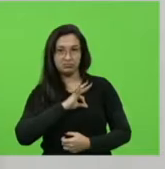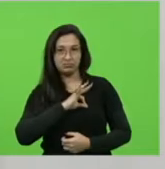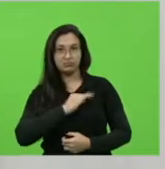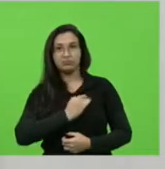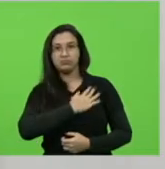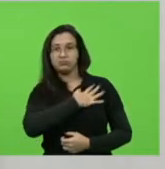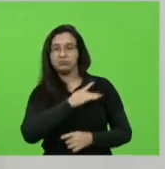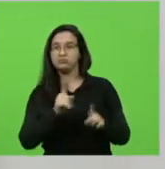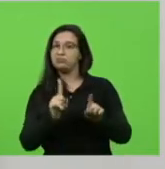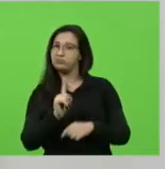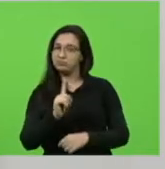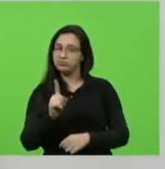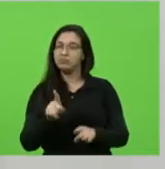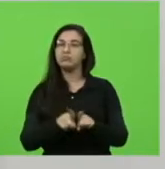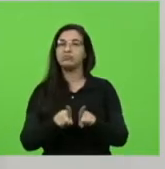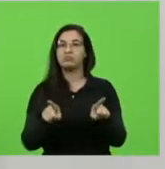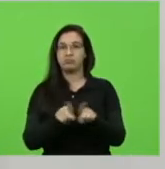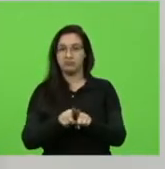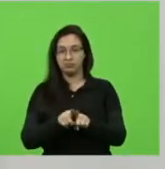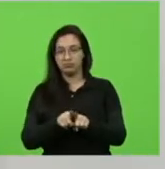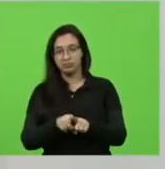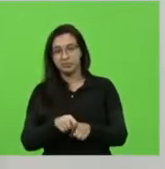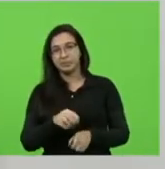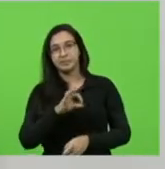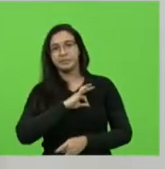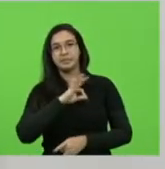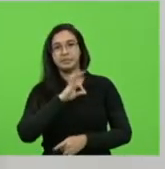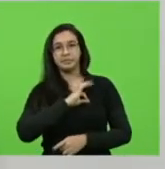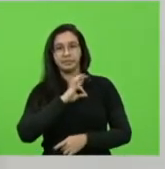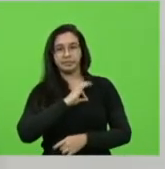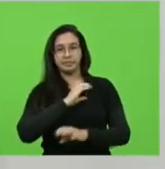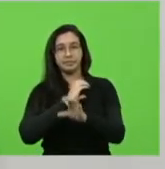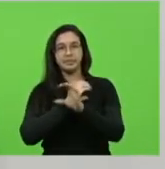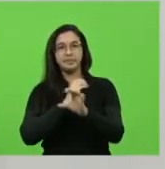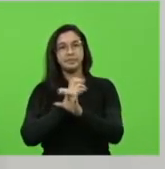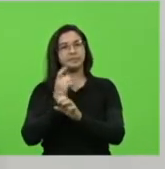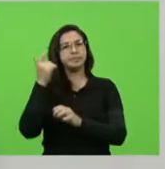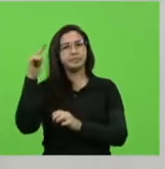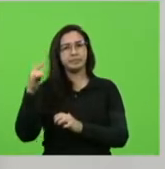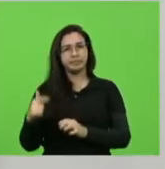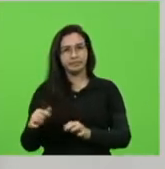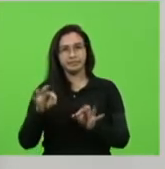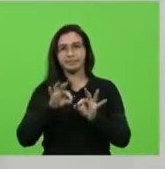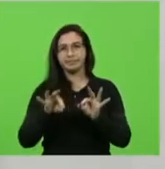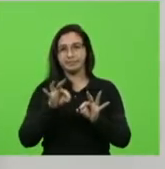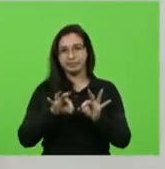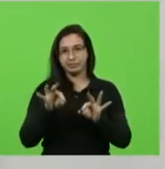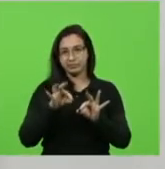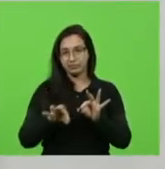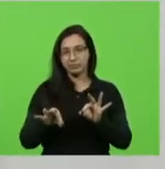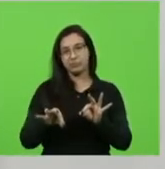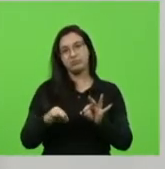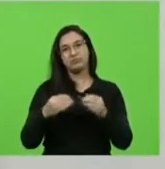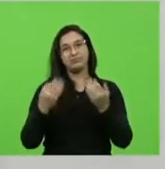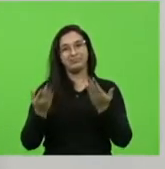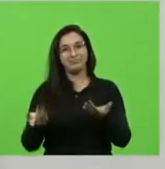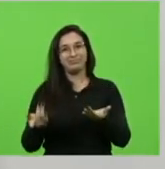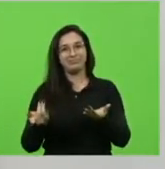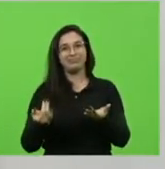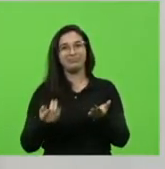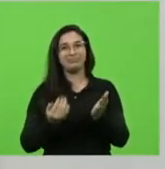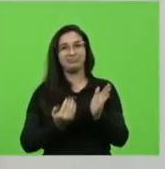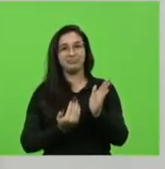Polícia Civil e outras instituições também, e que estão aí há 6, 7 anos sem reposição inflacionária.